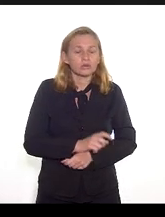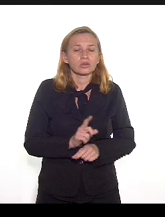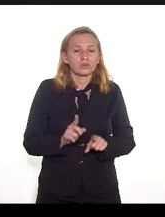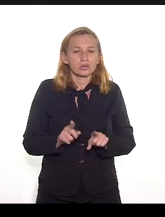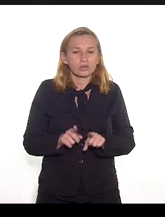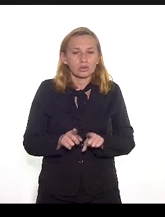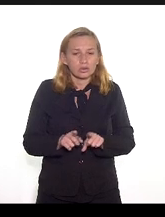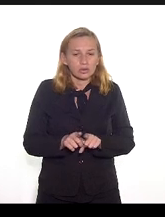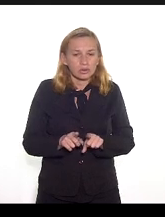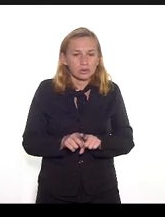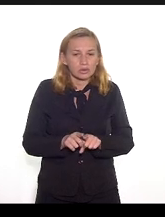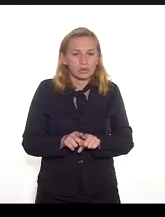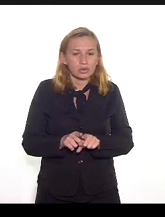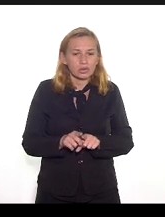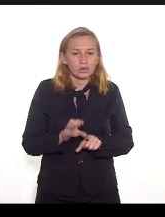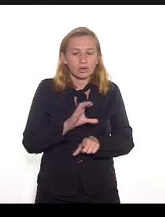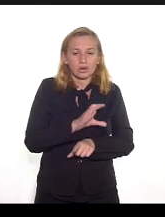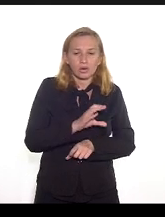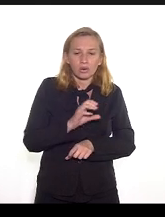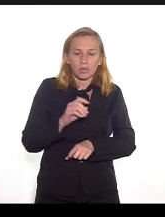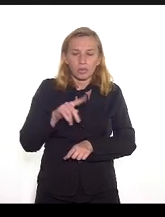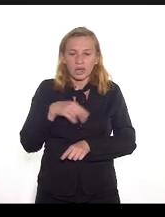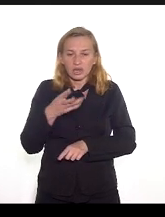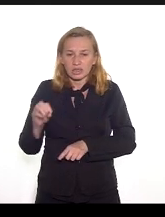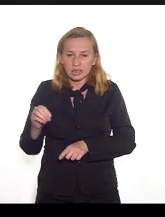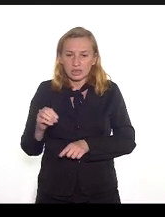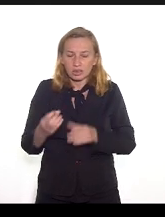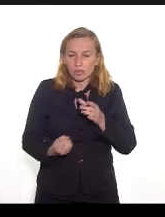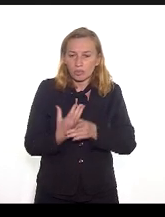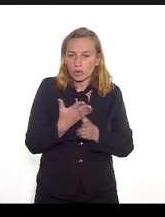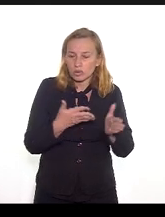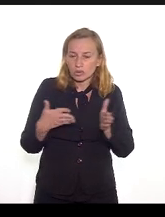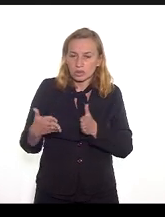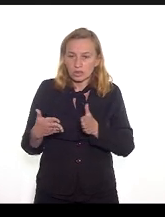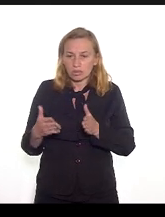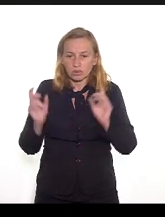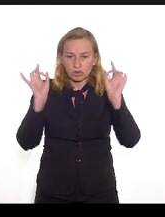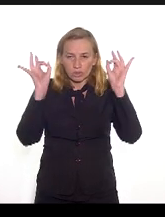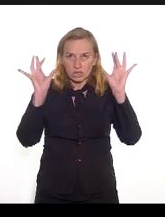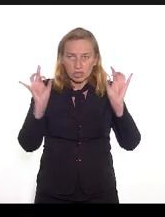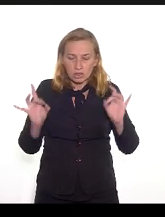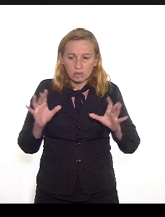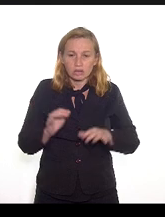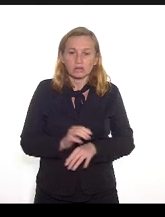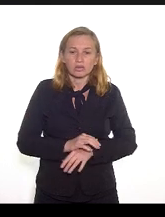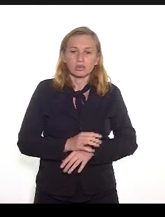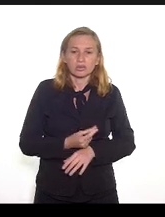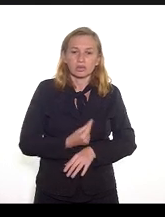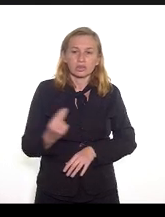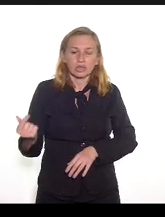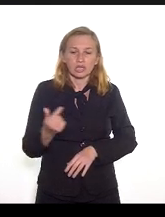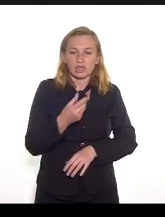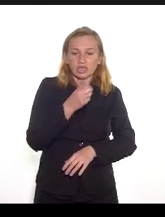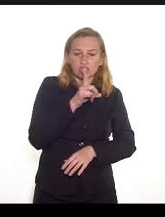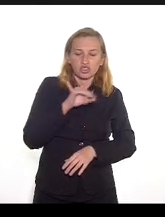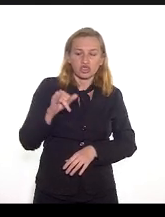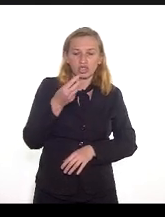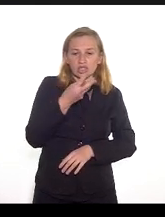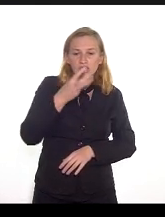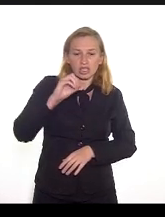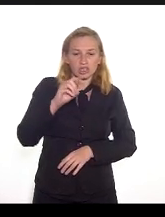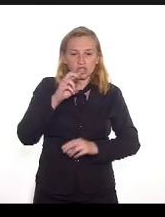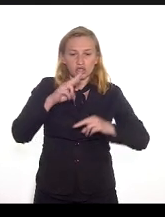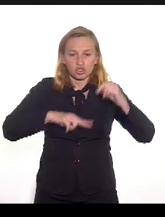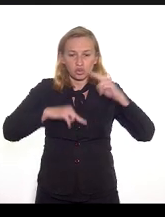um termo de cooperação acadêmica para a produção de uma edição especial, que sairá agora no dia 30 de junho,